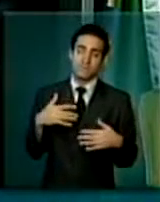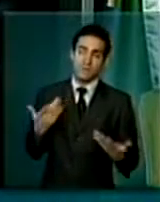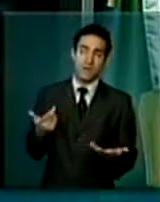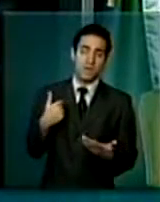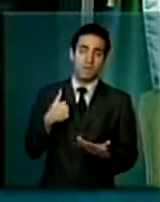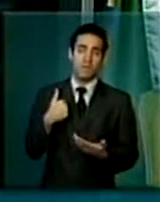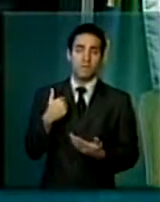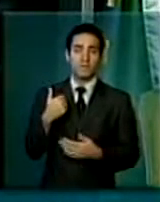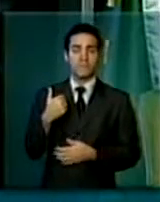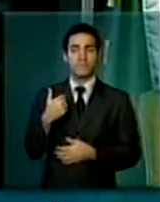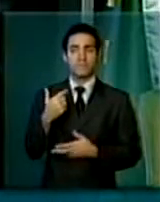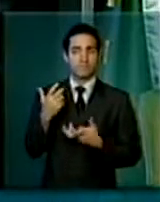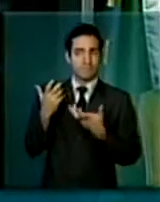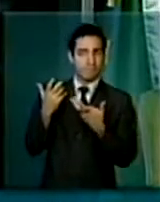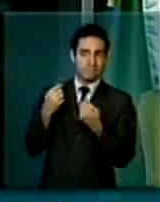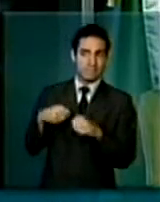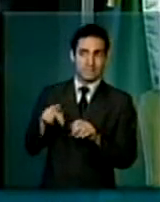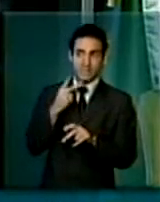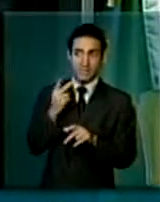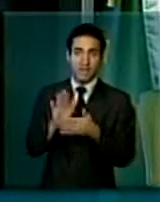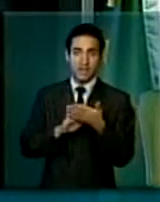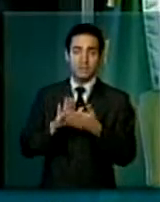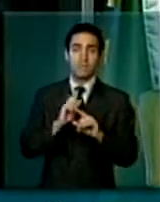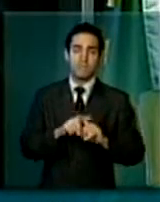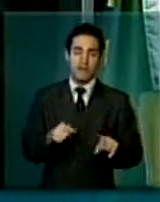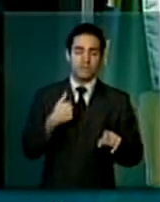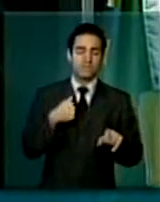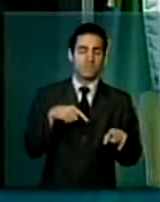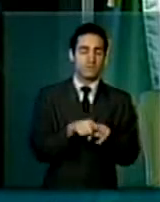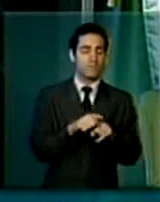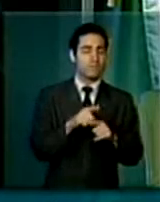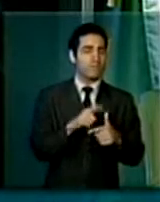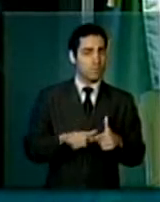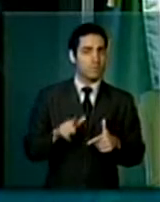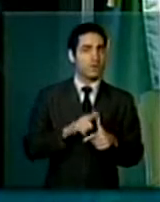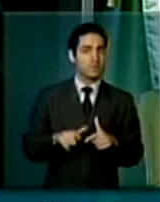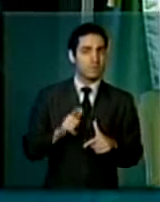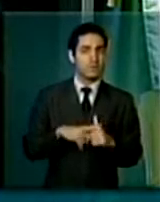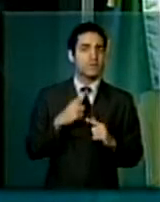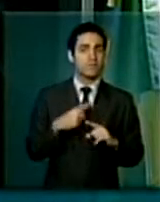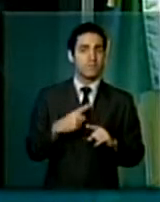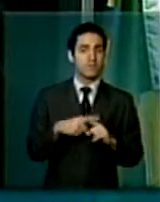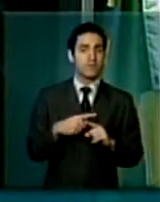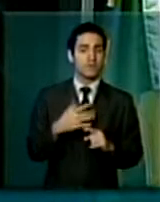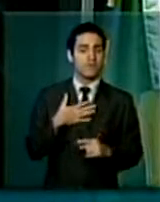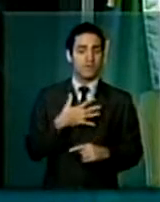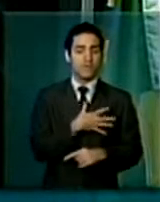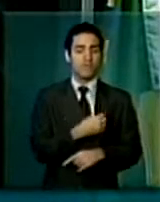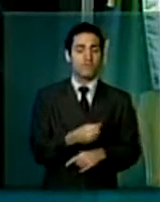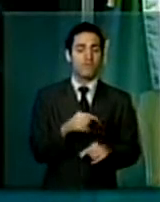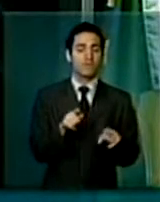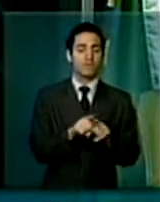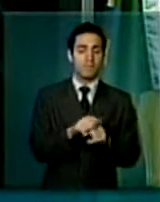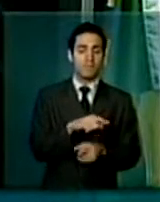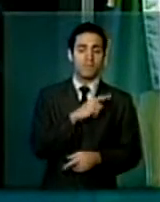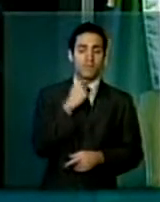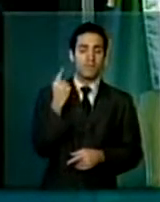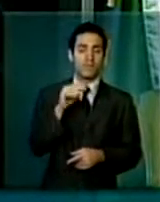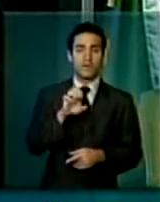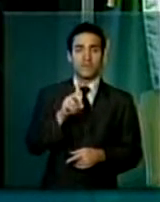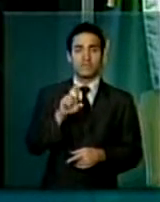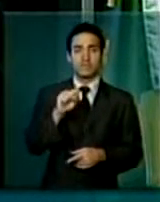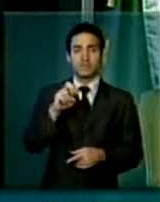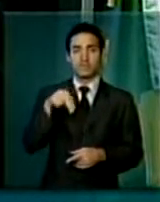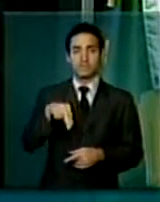momento, mas eu também passei por momentos difíceis, quando perdi também meu saudoso filho, Edson Bez de